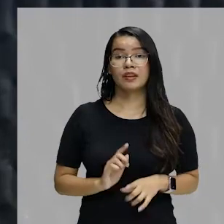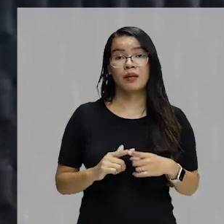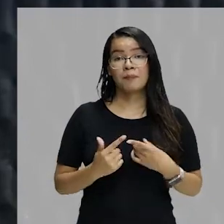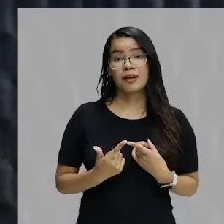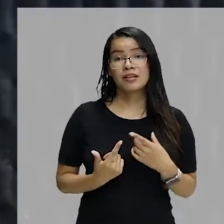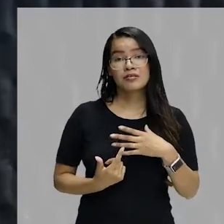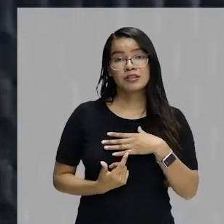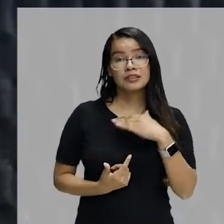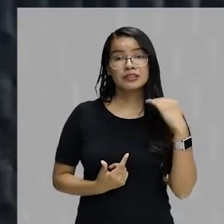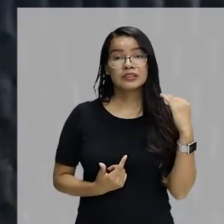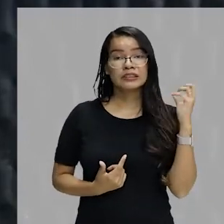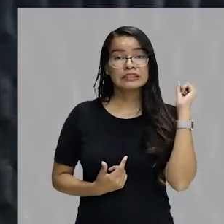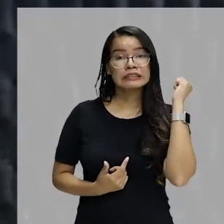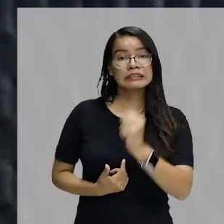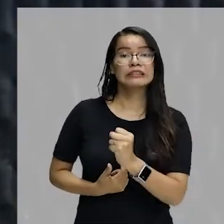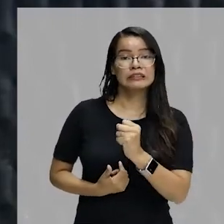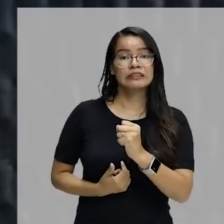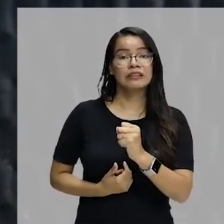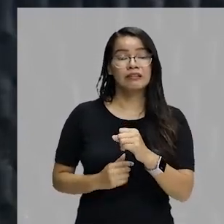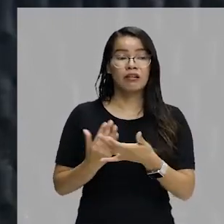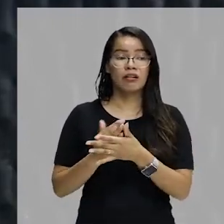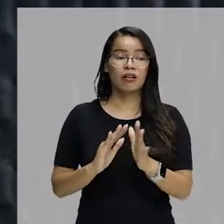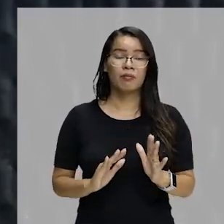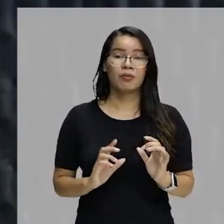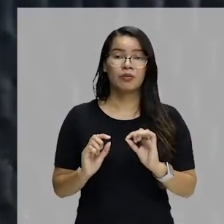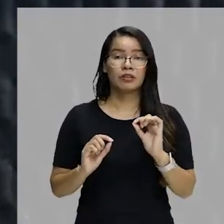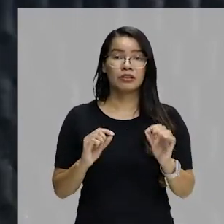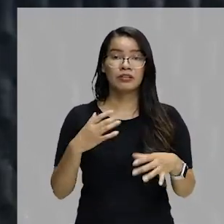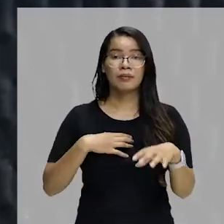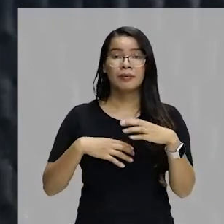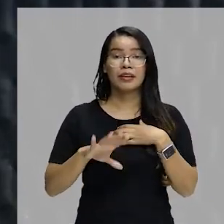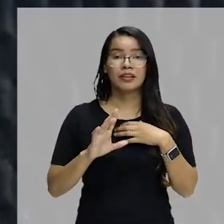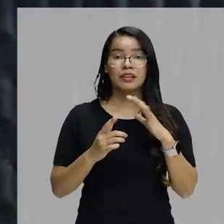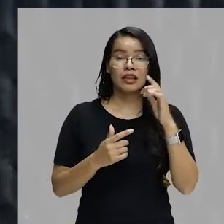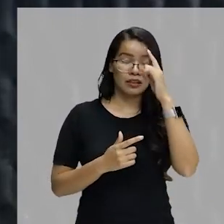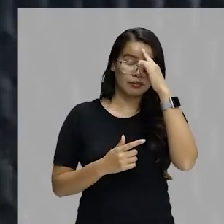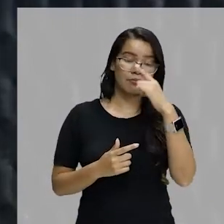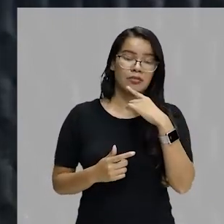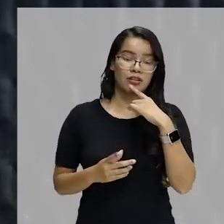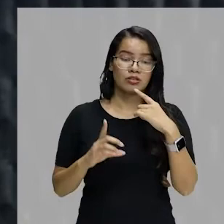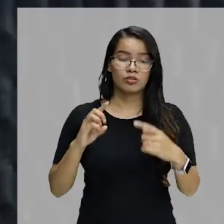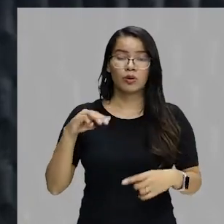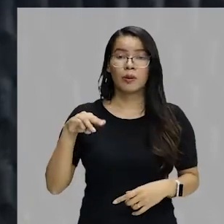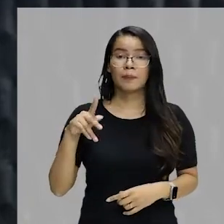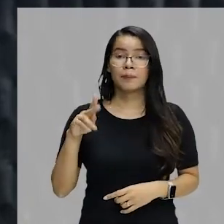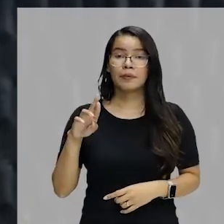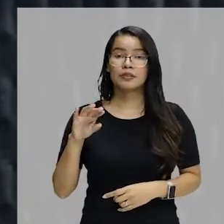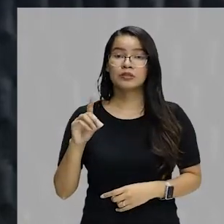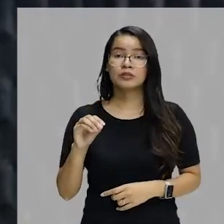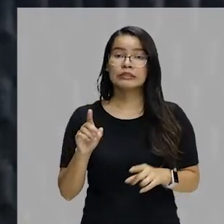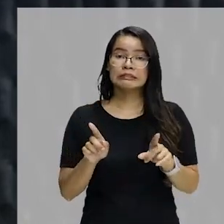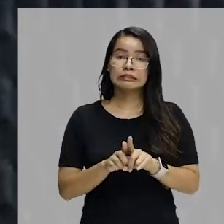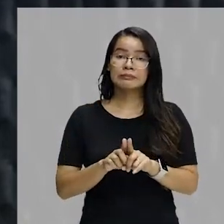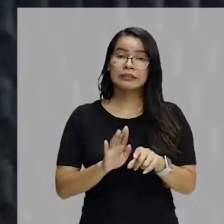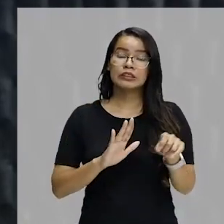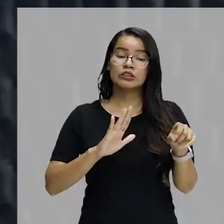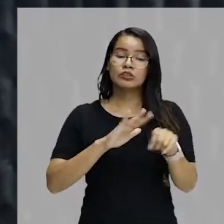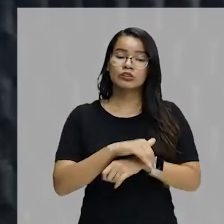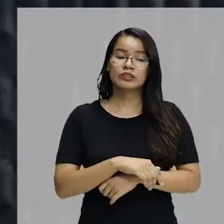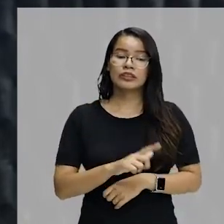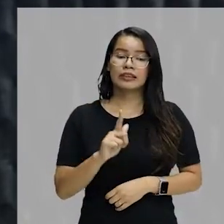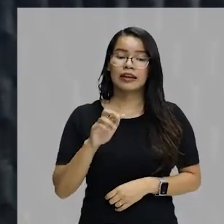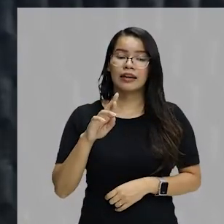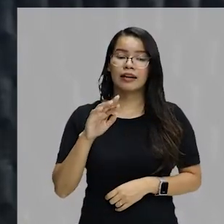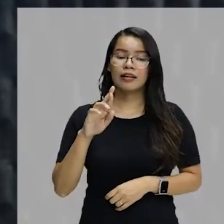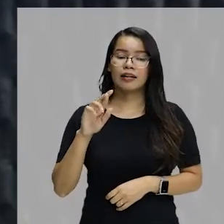mas o assassinato do jornalista acabou abalando a imagem de Dom Pedro. O episódio da Noite das Garrafadas, no Rio